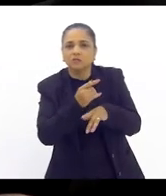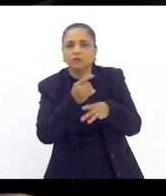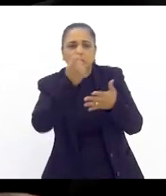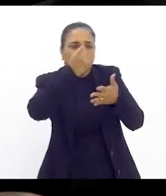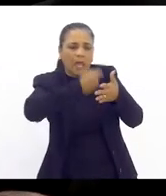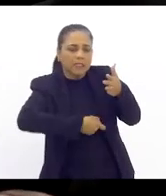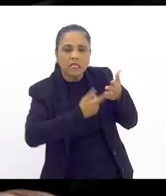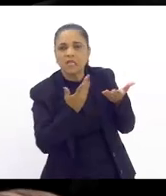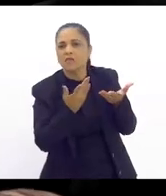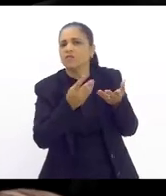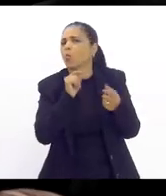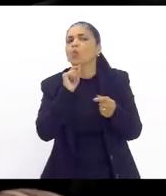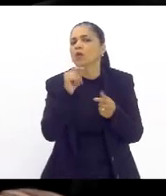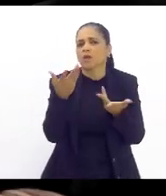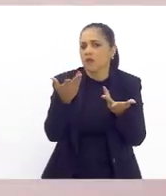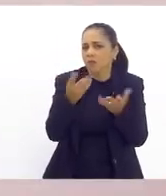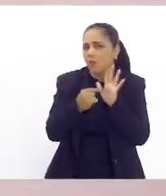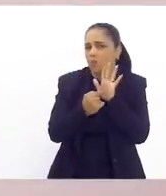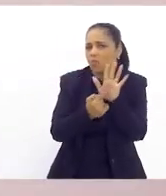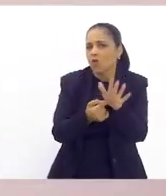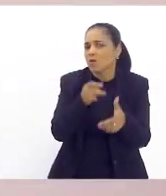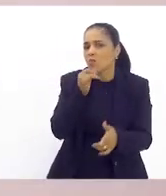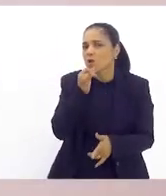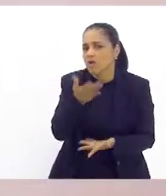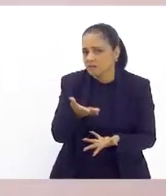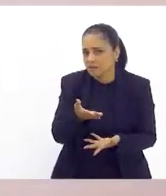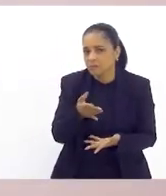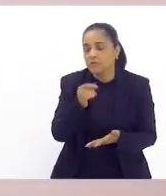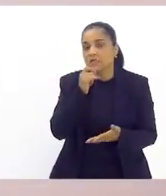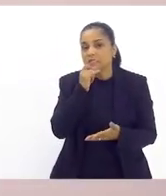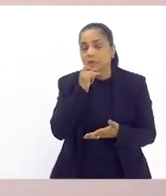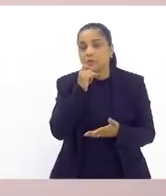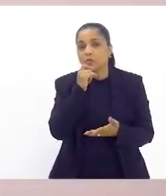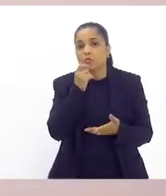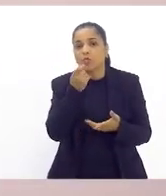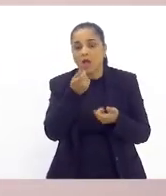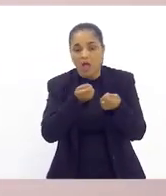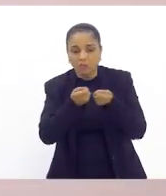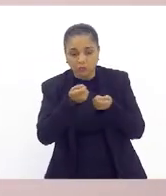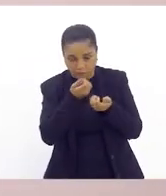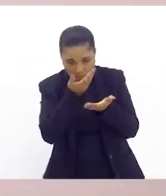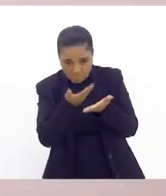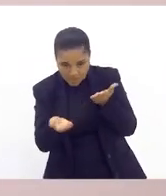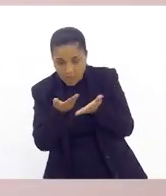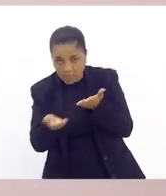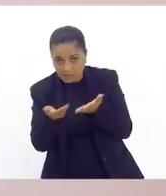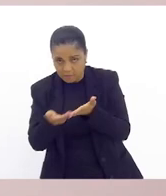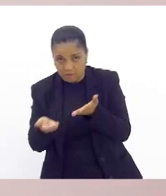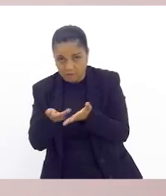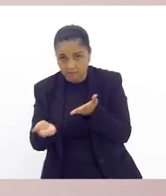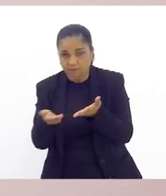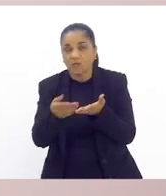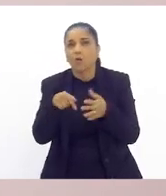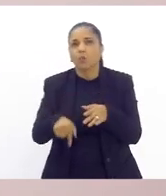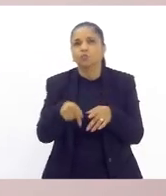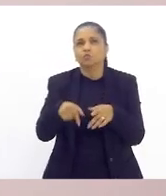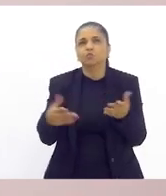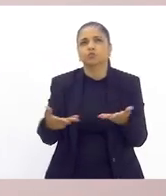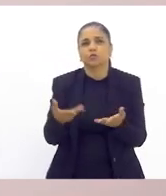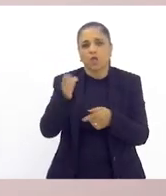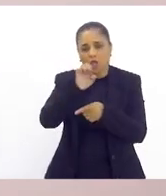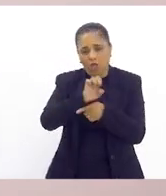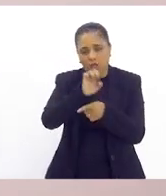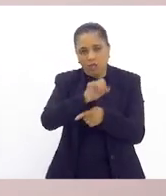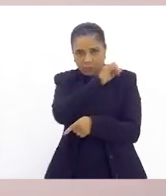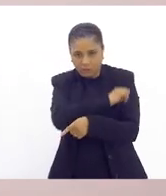tarifa que que o ajuste assim basicamente eu falei a questão de perda né então assim a gente tem hoje no Rio de Janeiro no